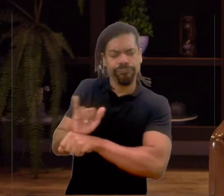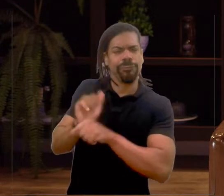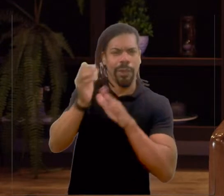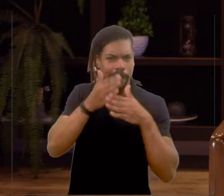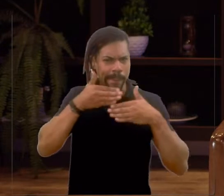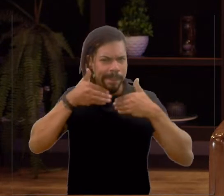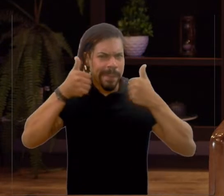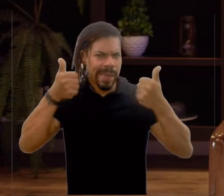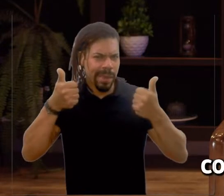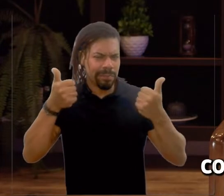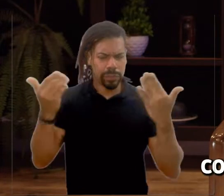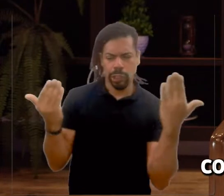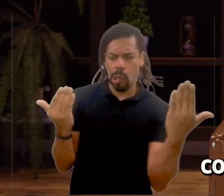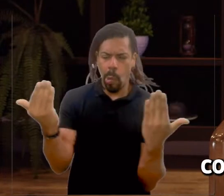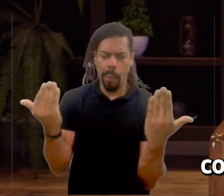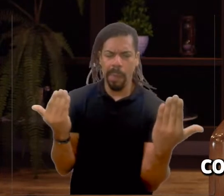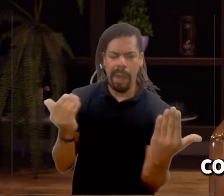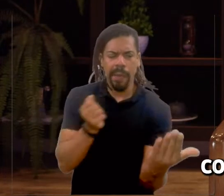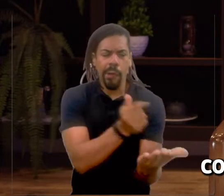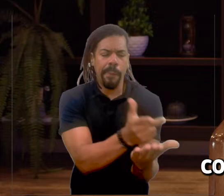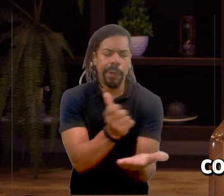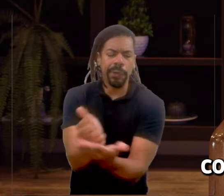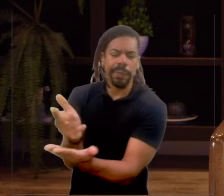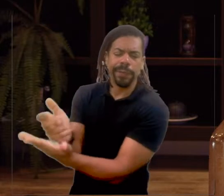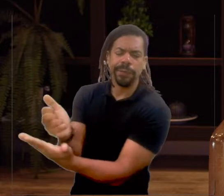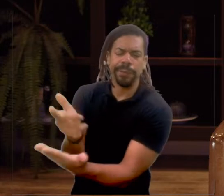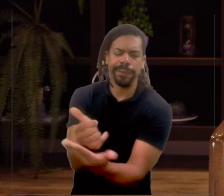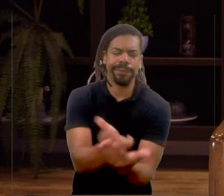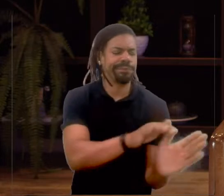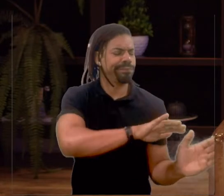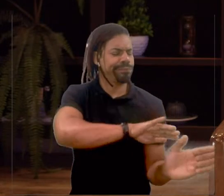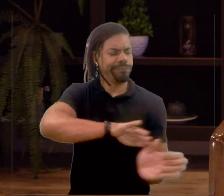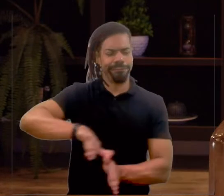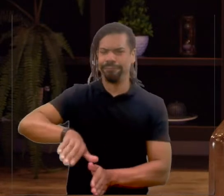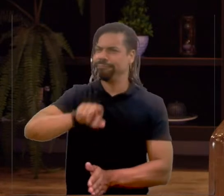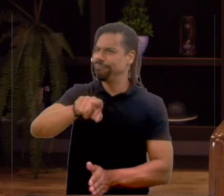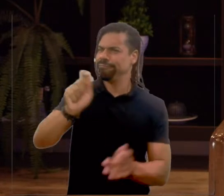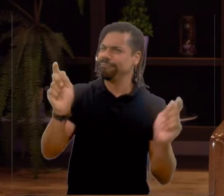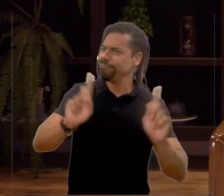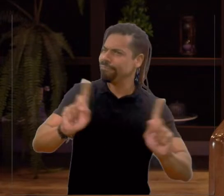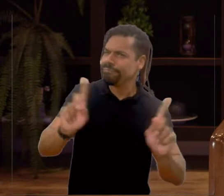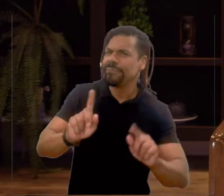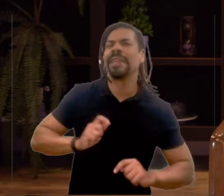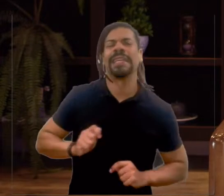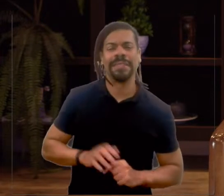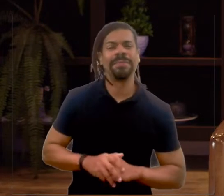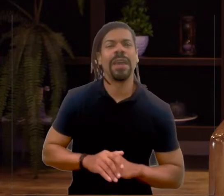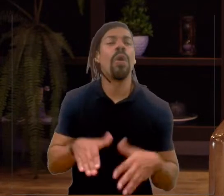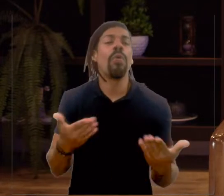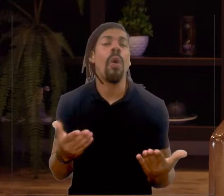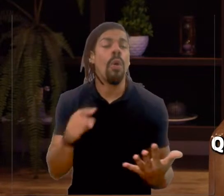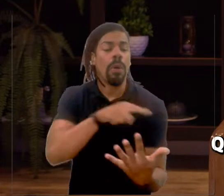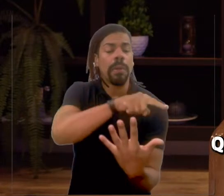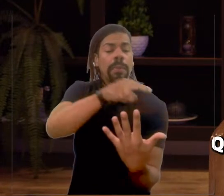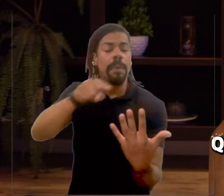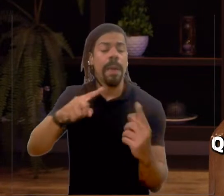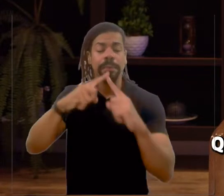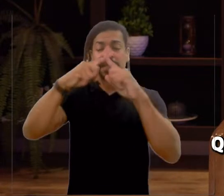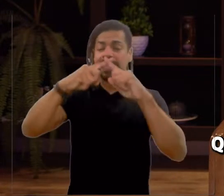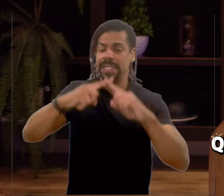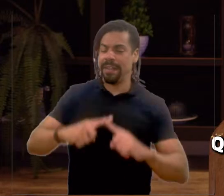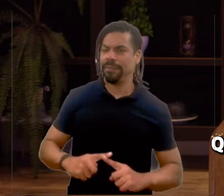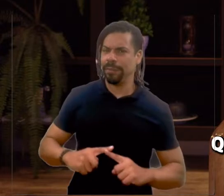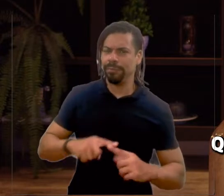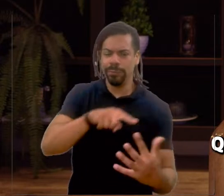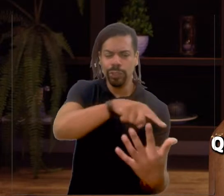estrategista do que um mero comprador de produto financeiro perfeito então falando sobre coisas que afetam a tomada de decisão que é